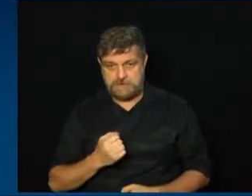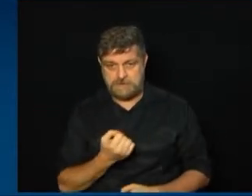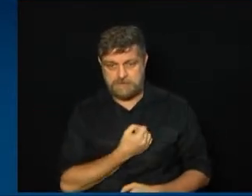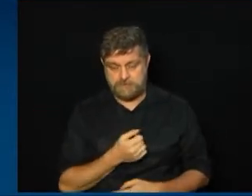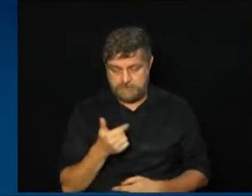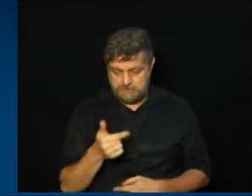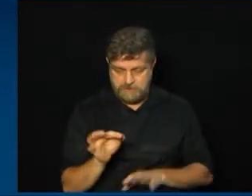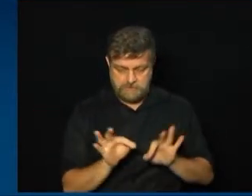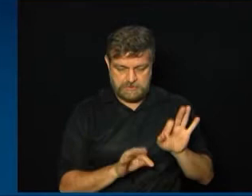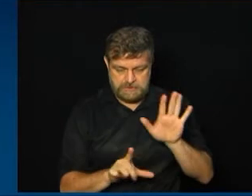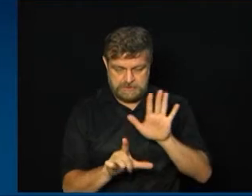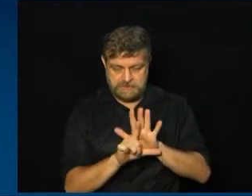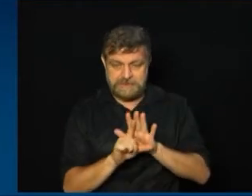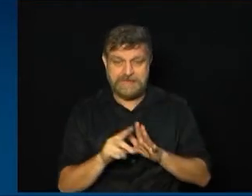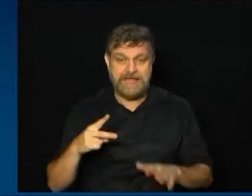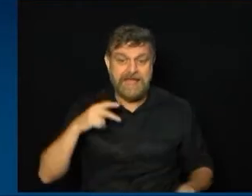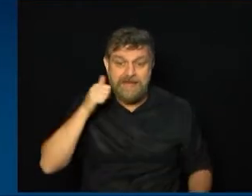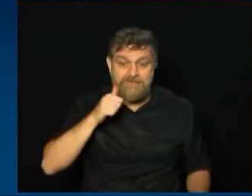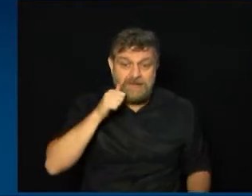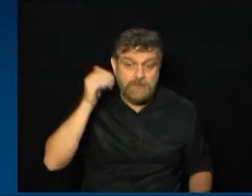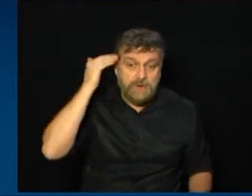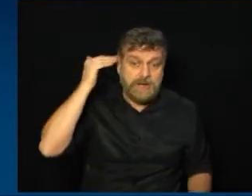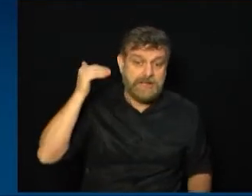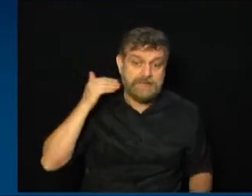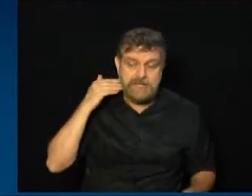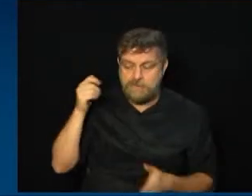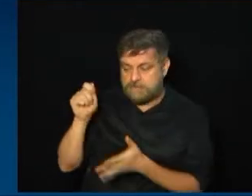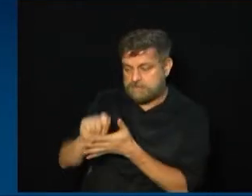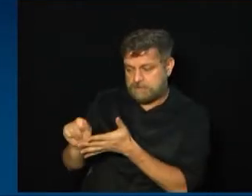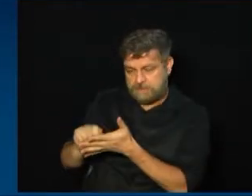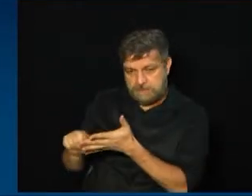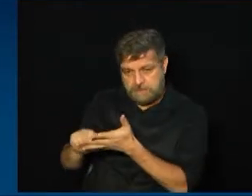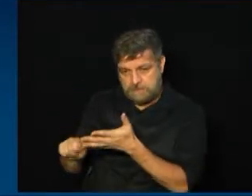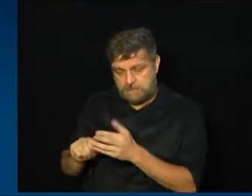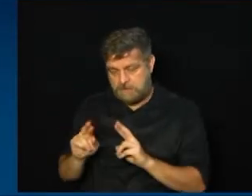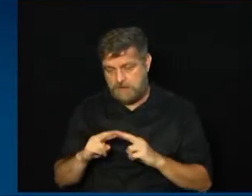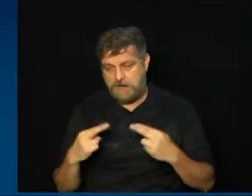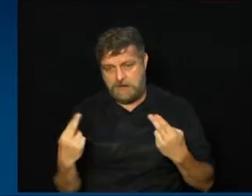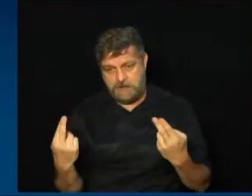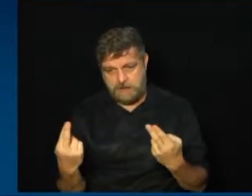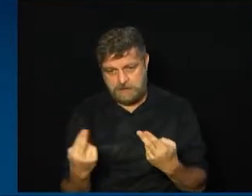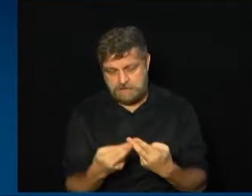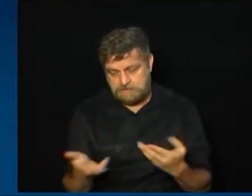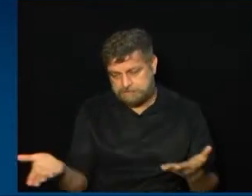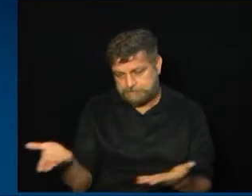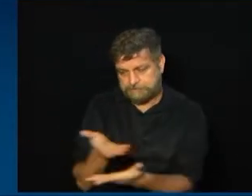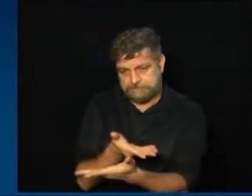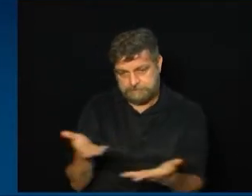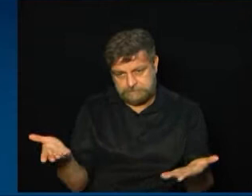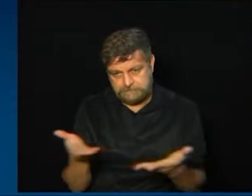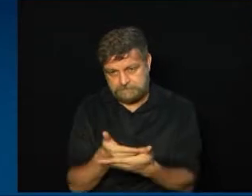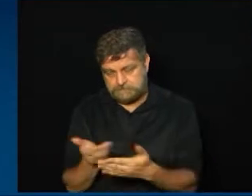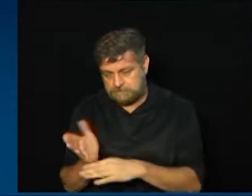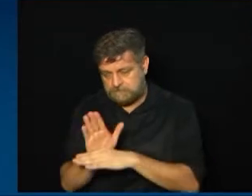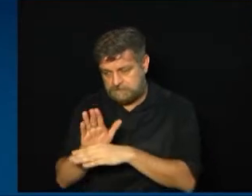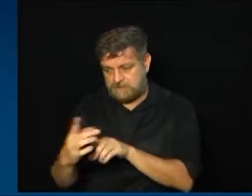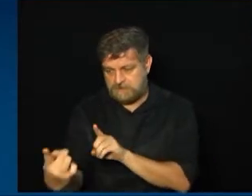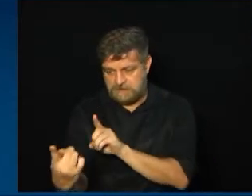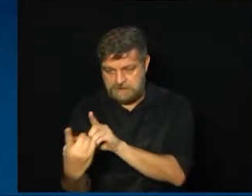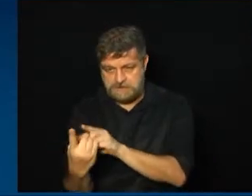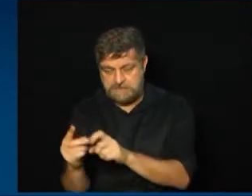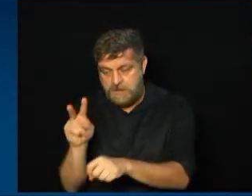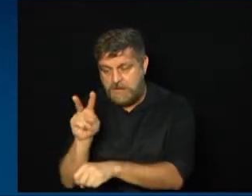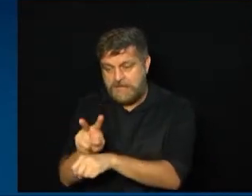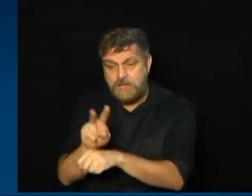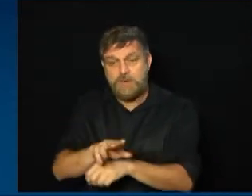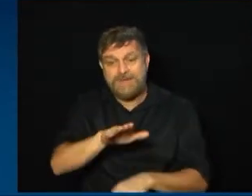de lei de autoria da vereadora Débora Palermo, que trata das reuniões intersetoriais da rede de atendimento e proteção